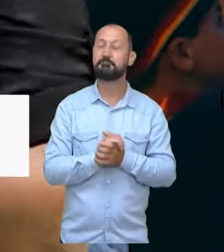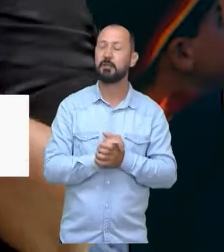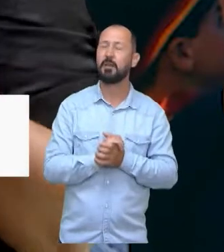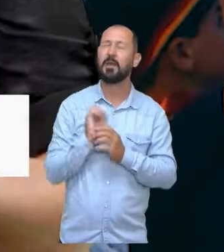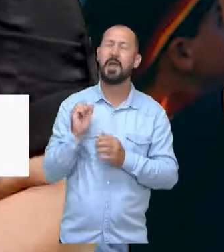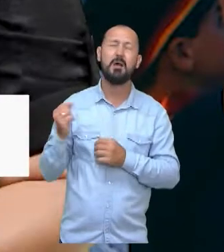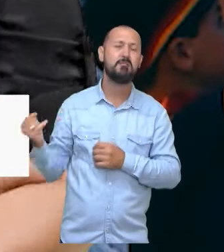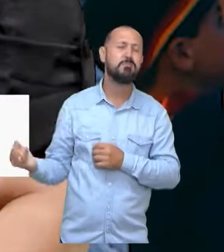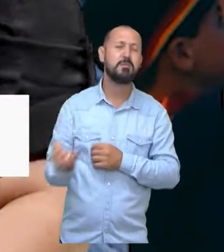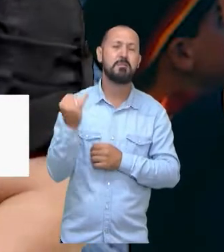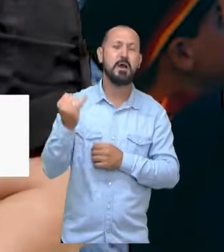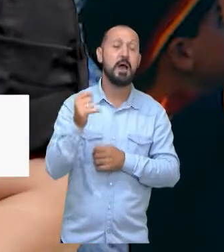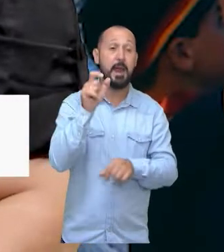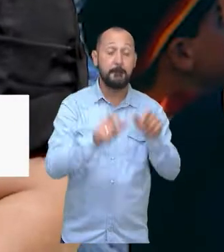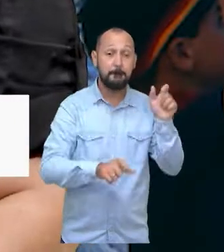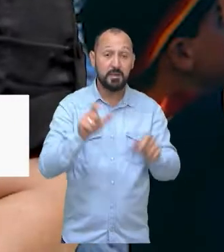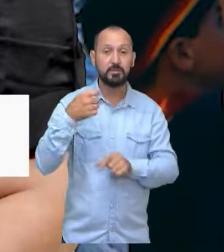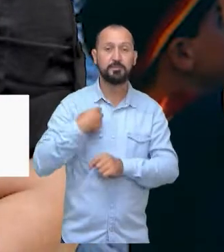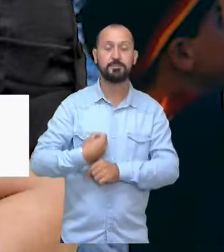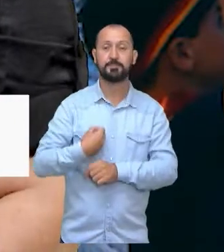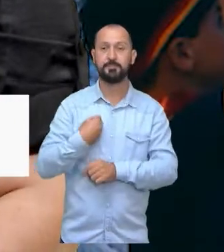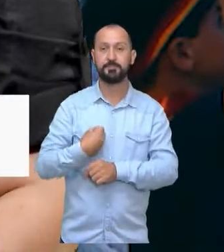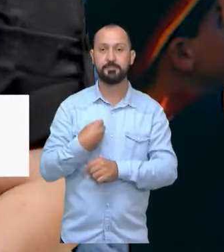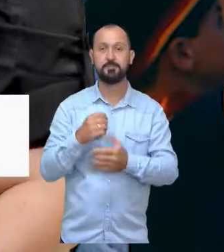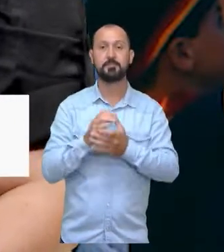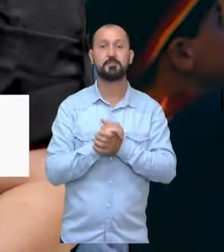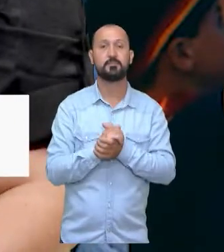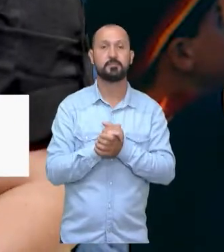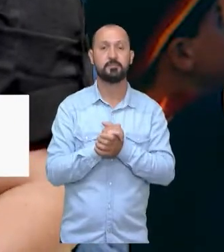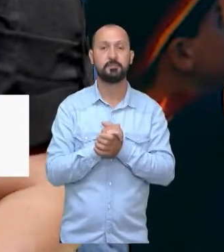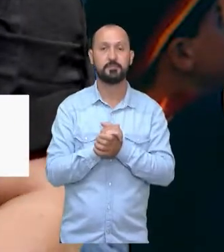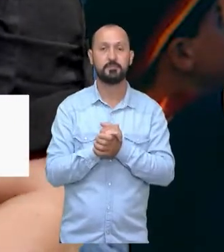e é fundamental que as pessoas participem,